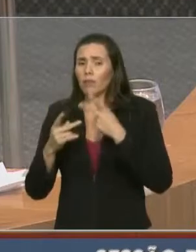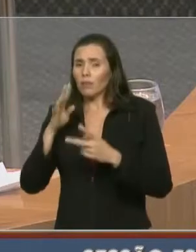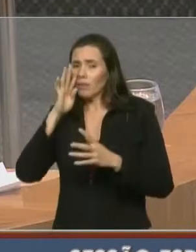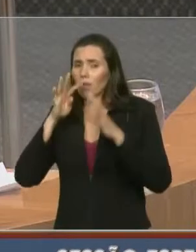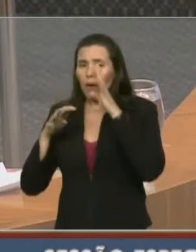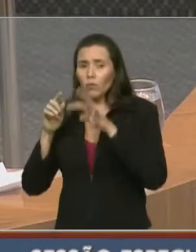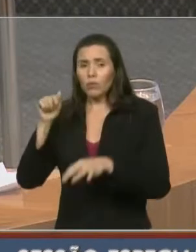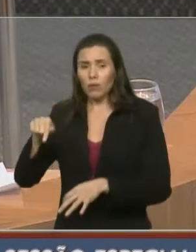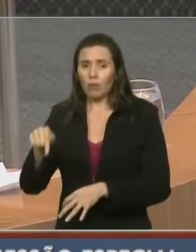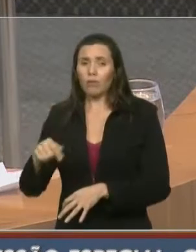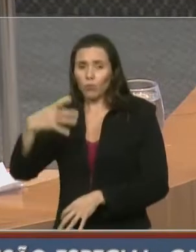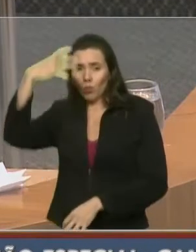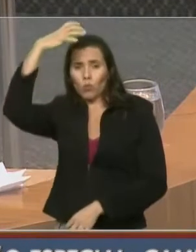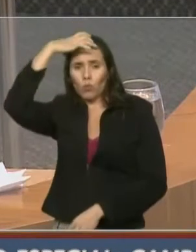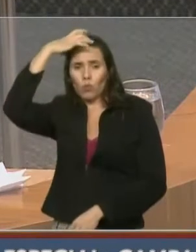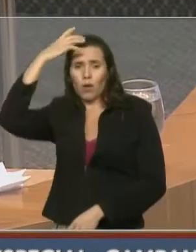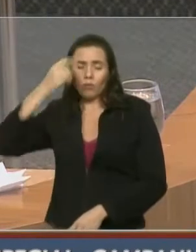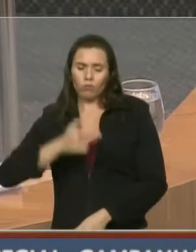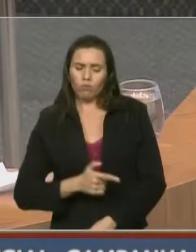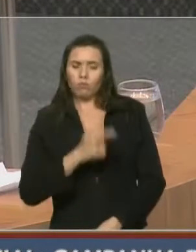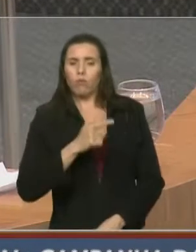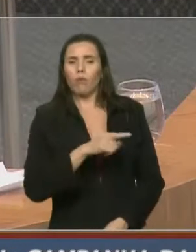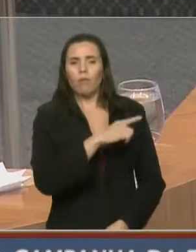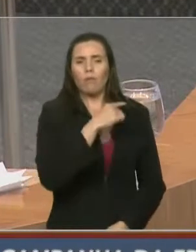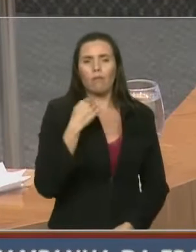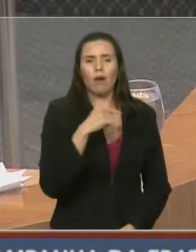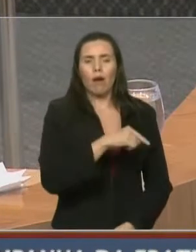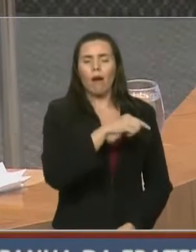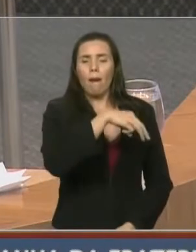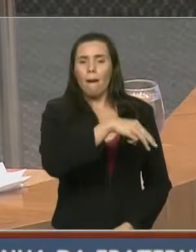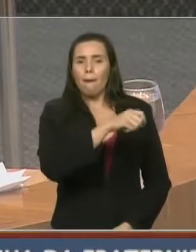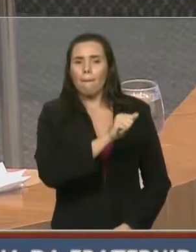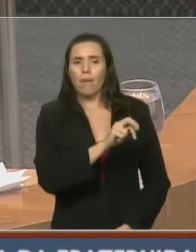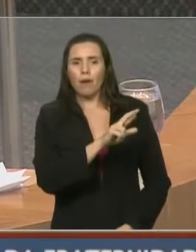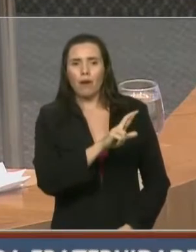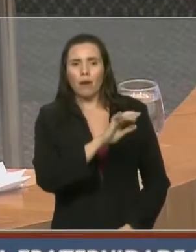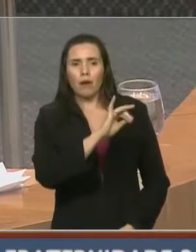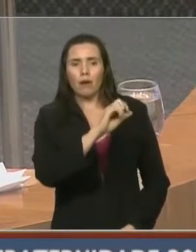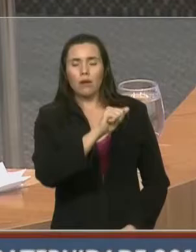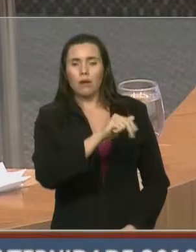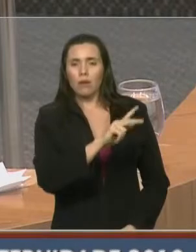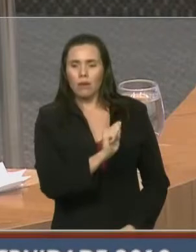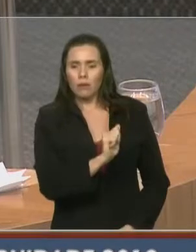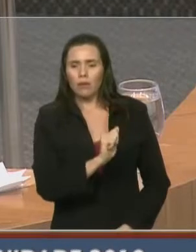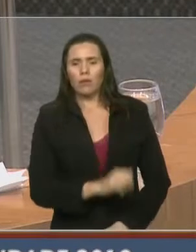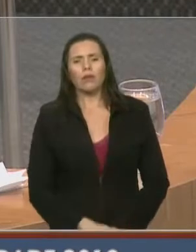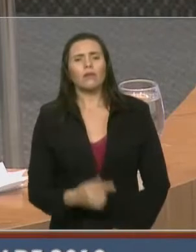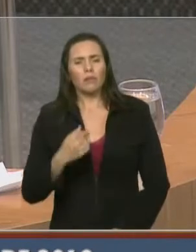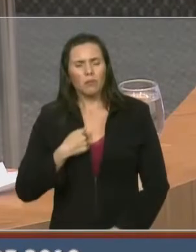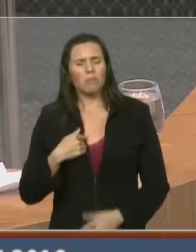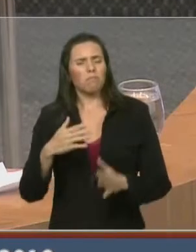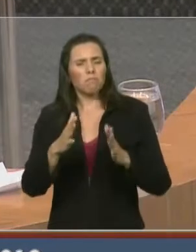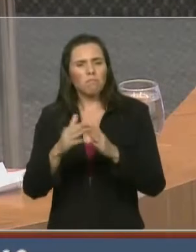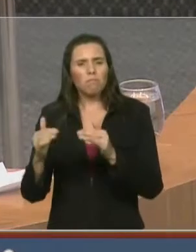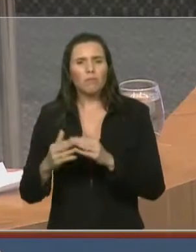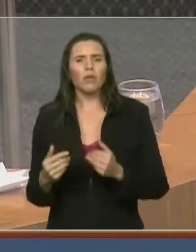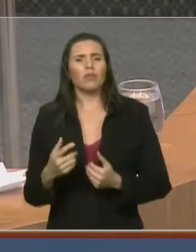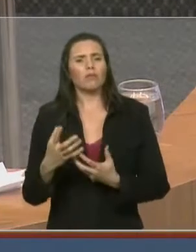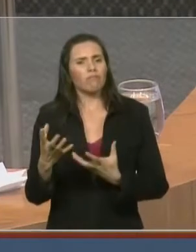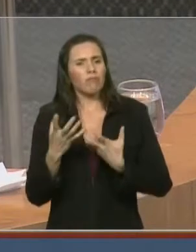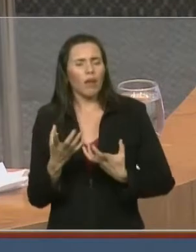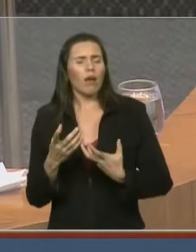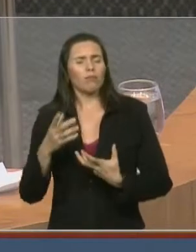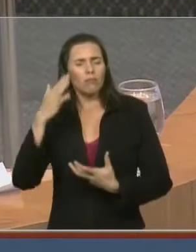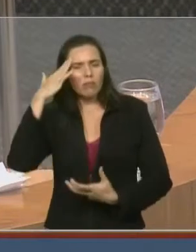das autoridades do Estado brasileiro a apuração completa do crime, definindo qual foi a motivação